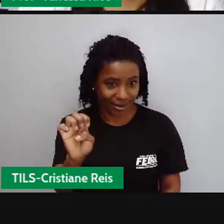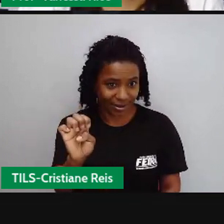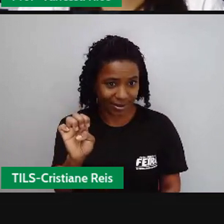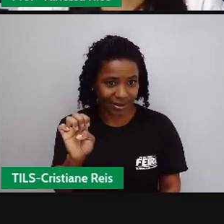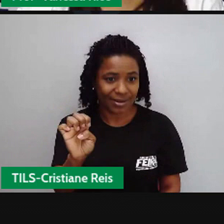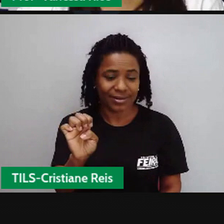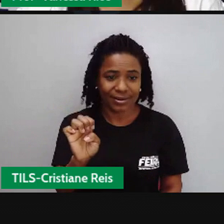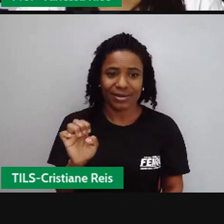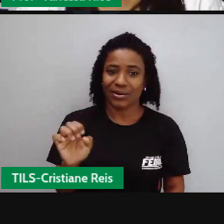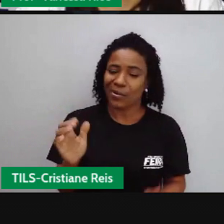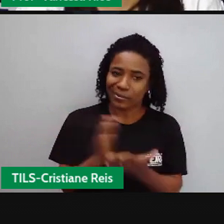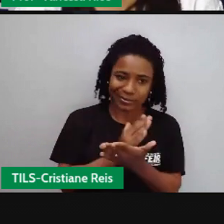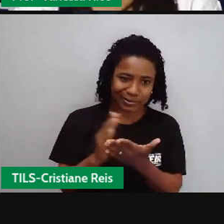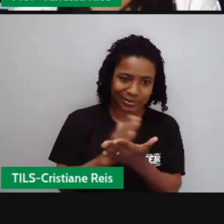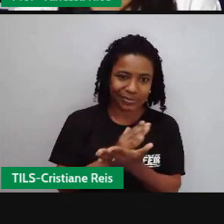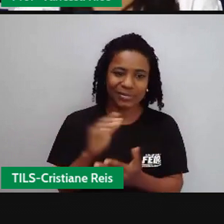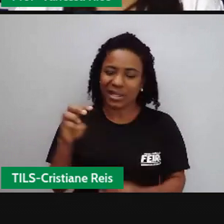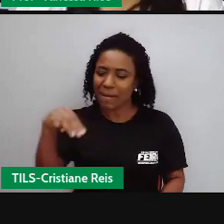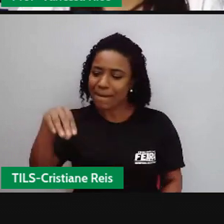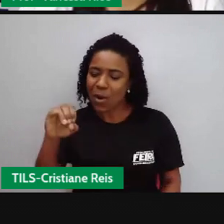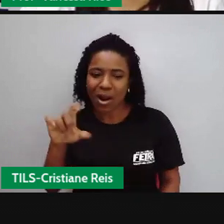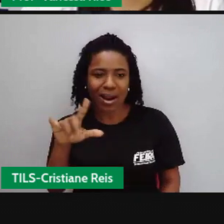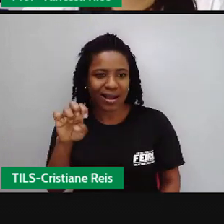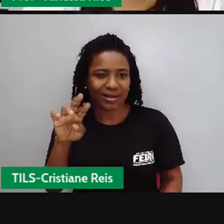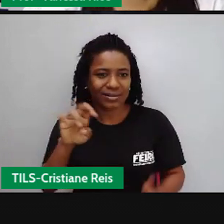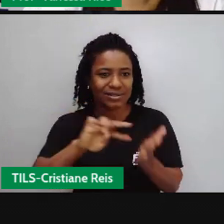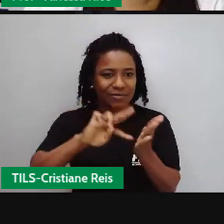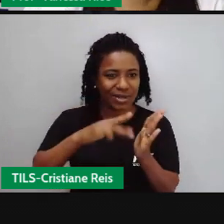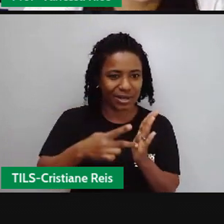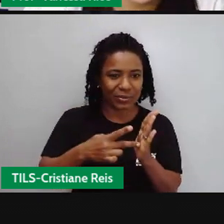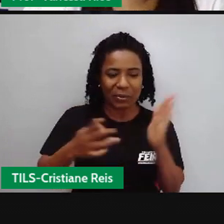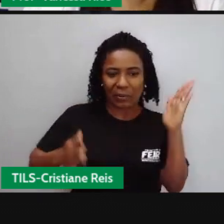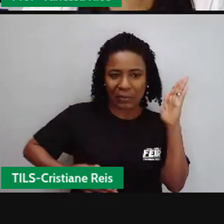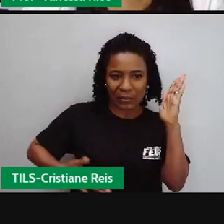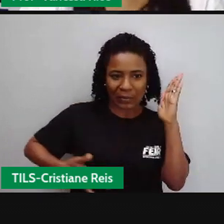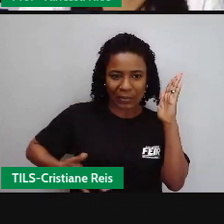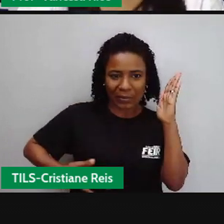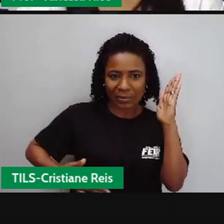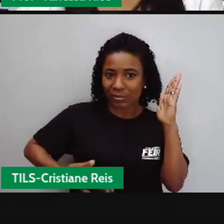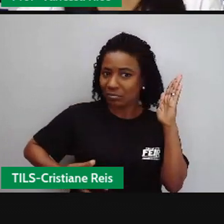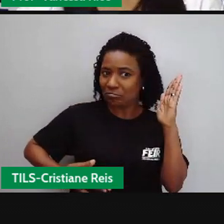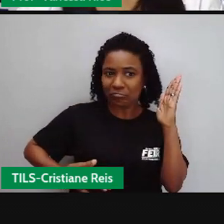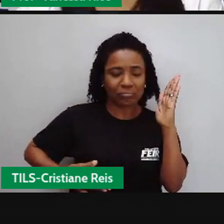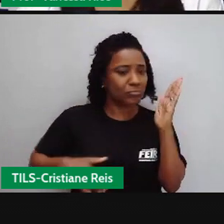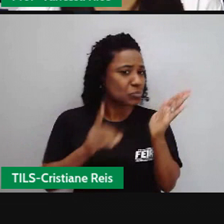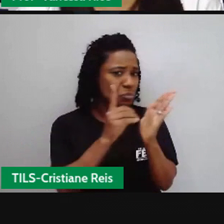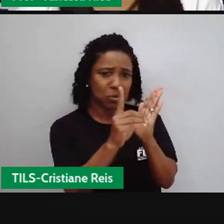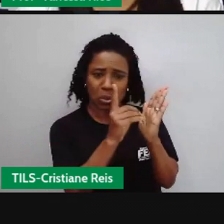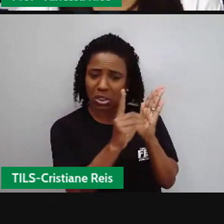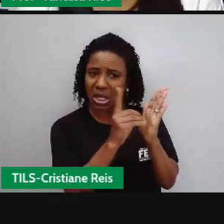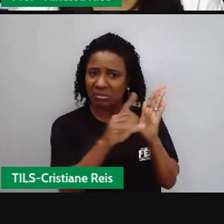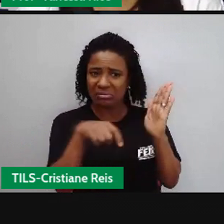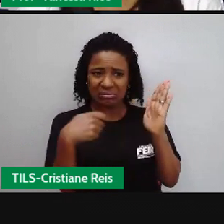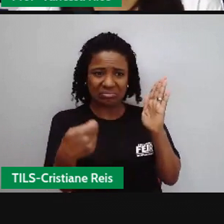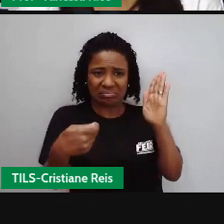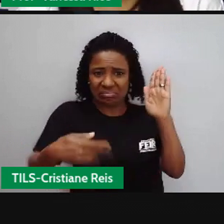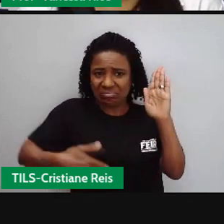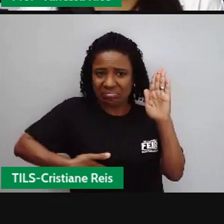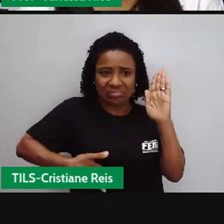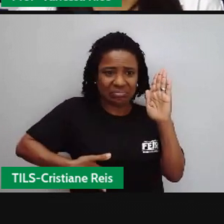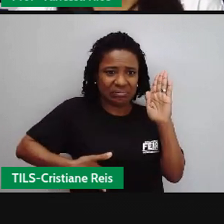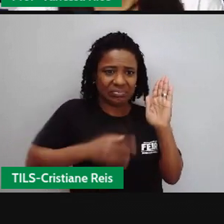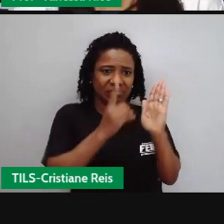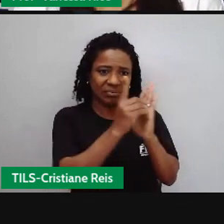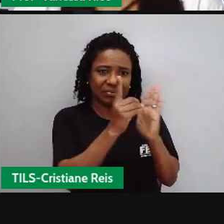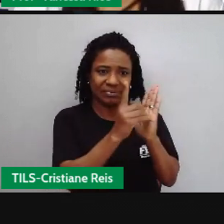muitas situações, não tem nem no seu significado no dicionário, nem também no seu significado de origem, de